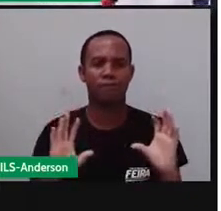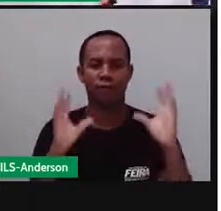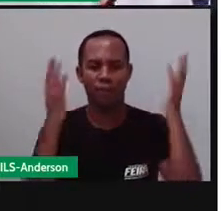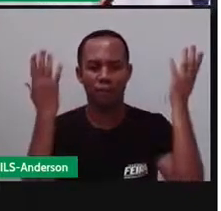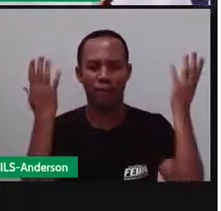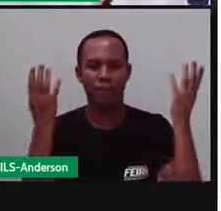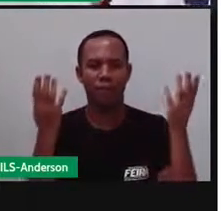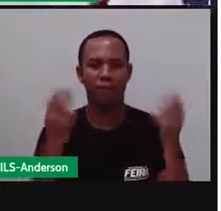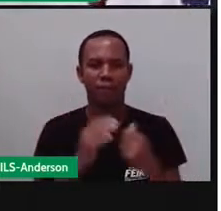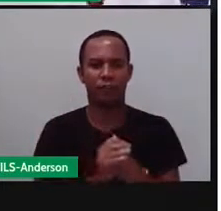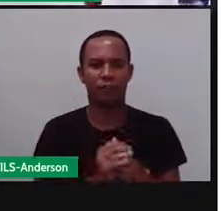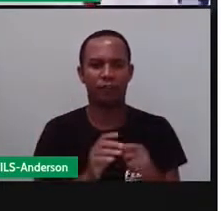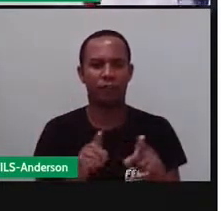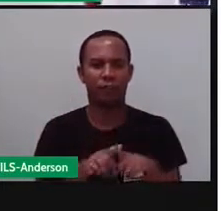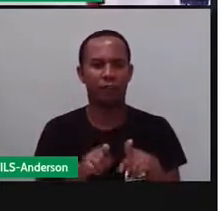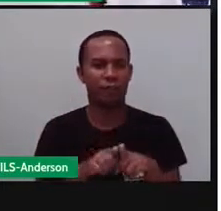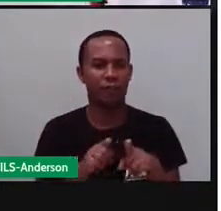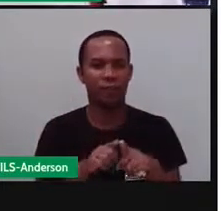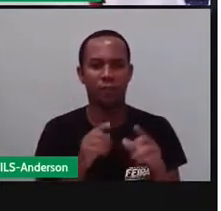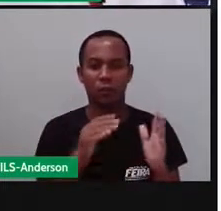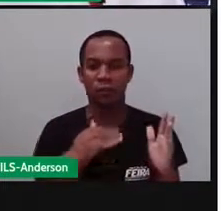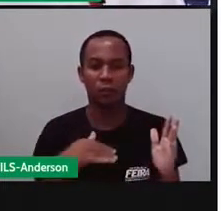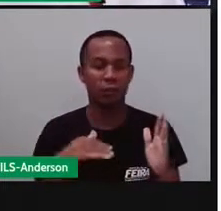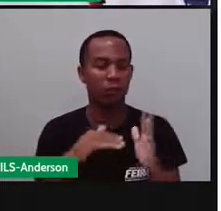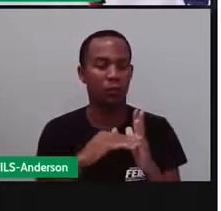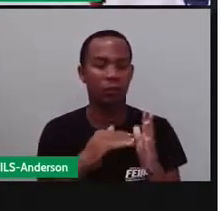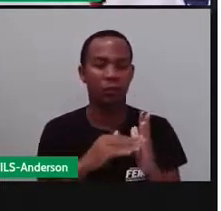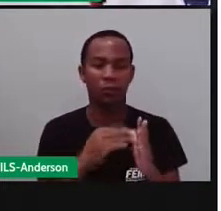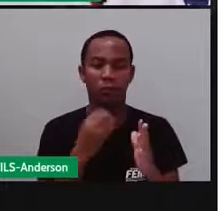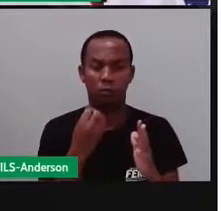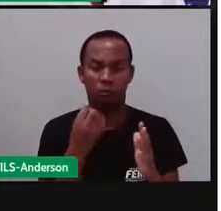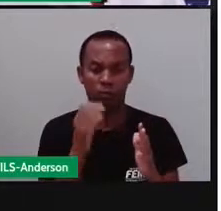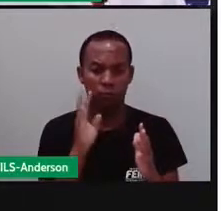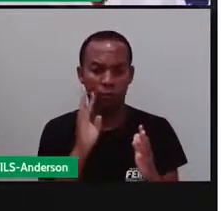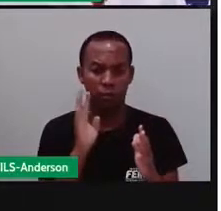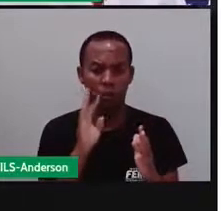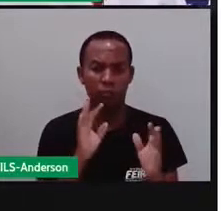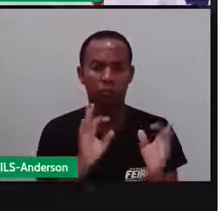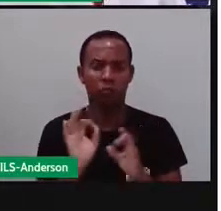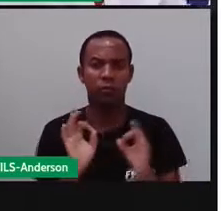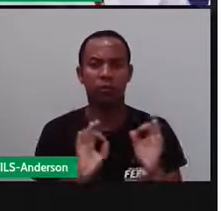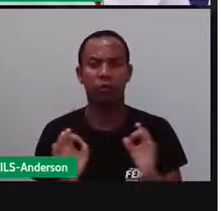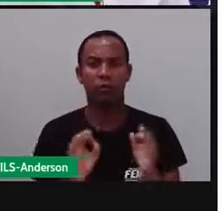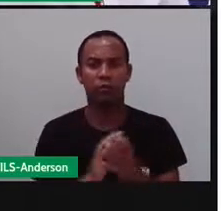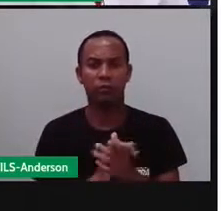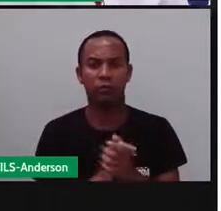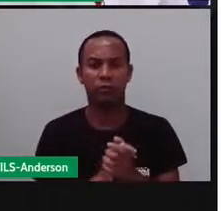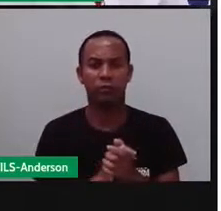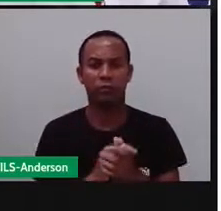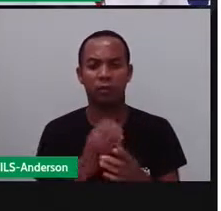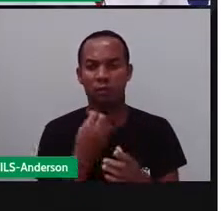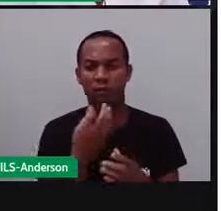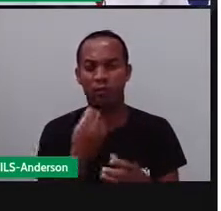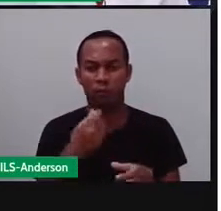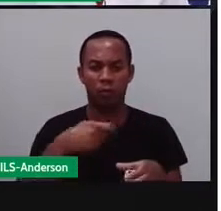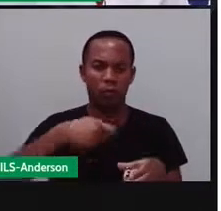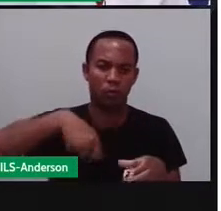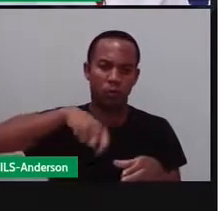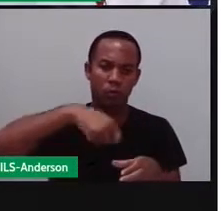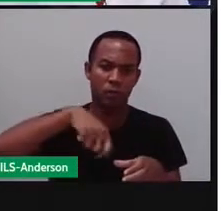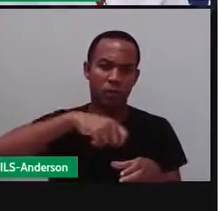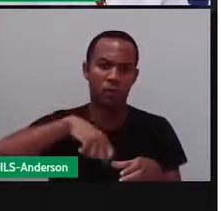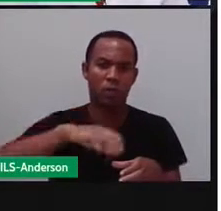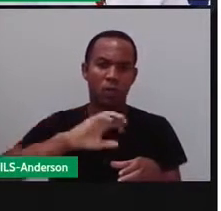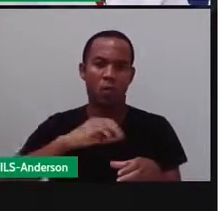colheita do milho. Então está tudo muito que interligado aí religiosamente, né? Bom, cozido ou